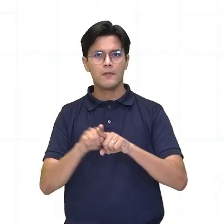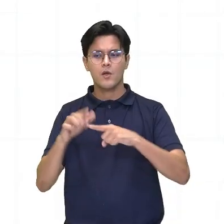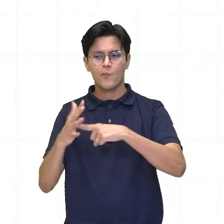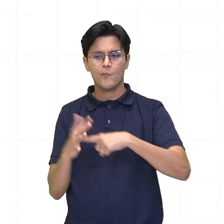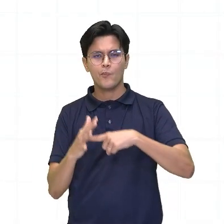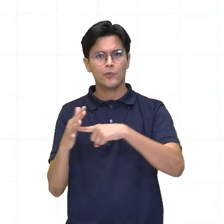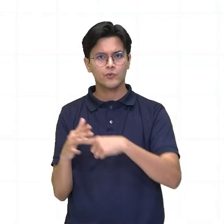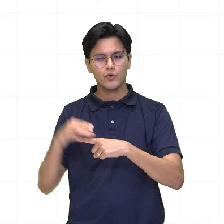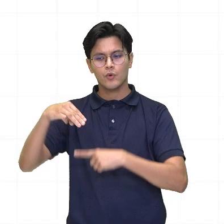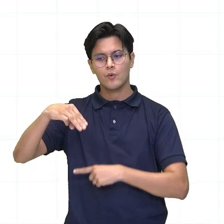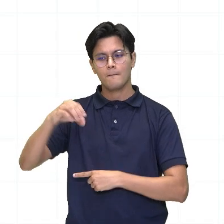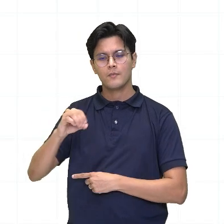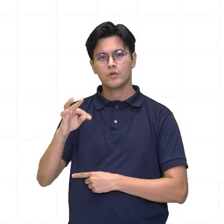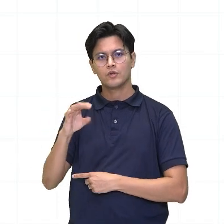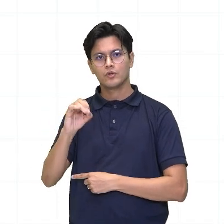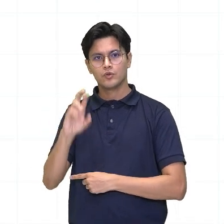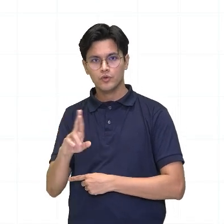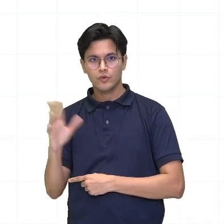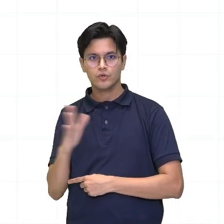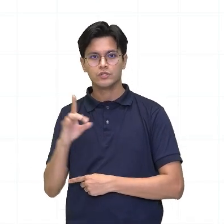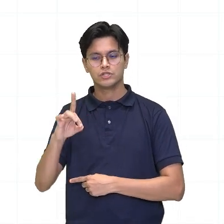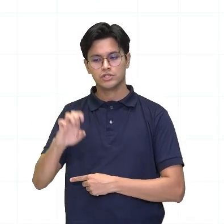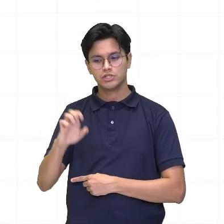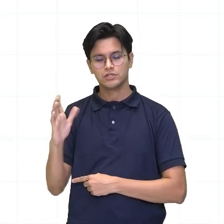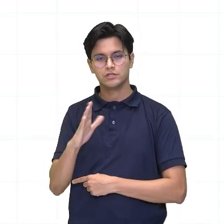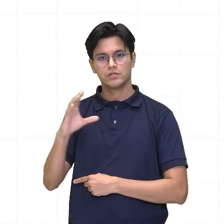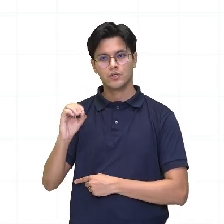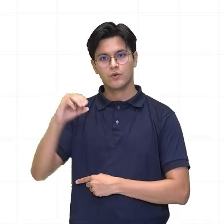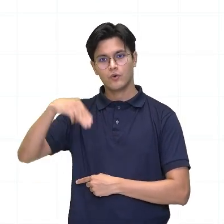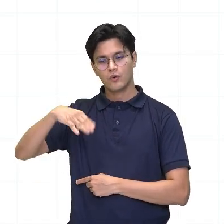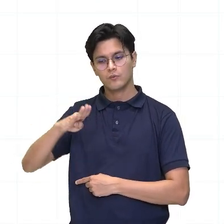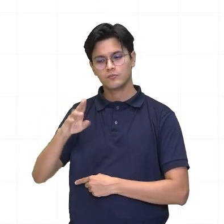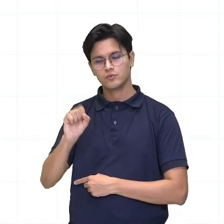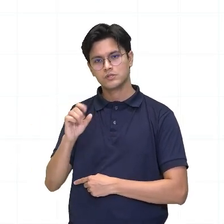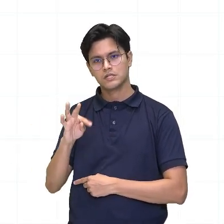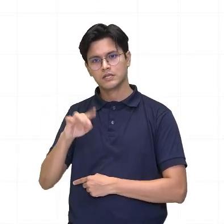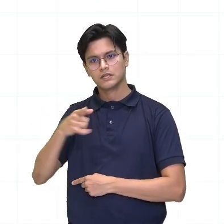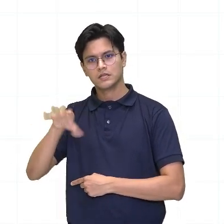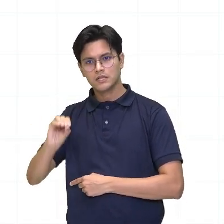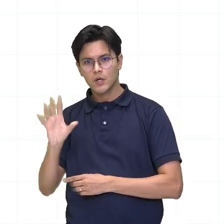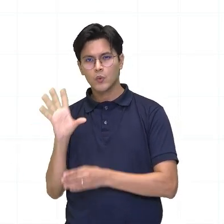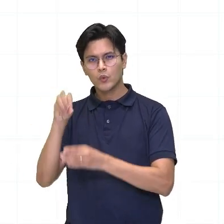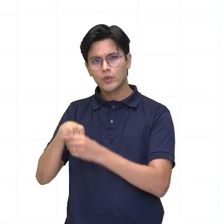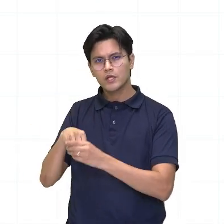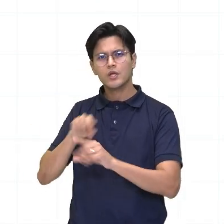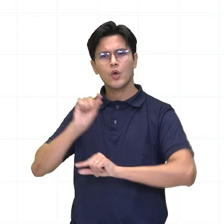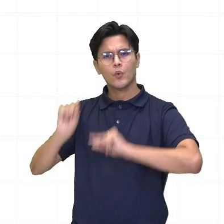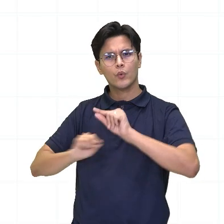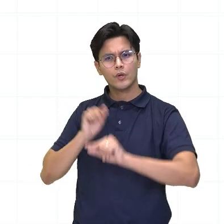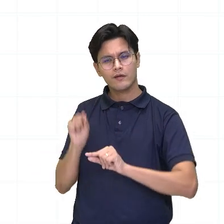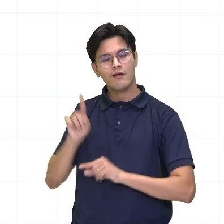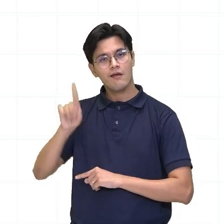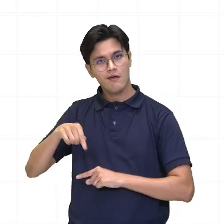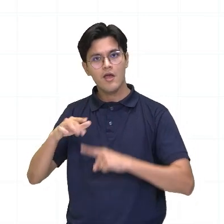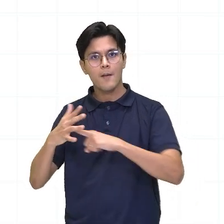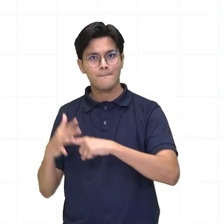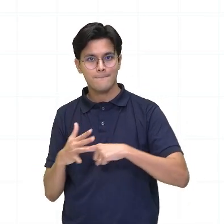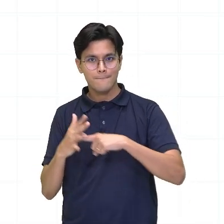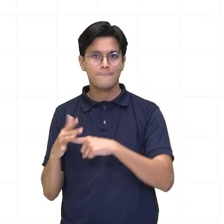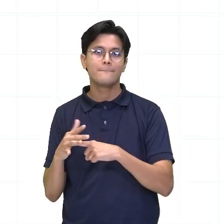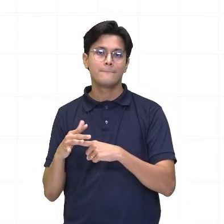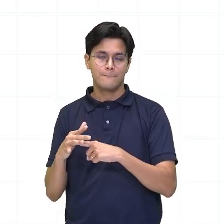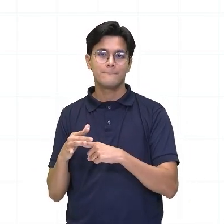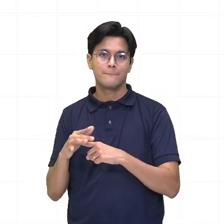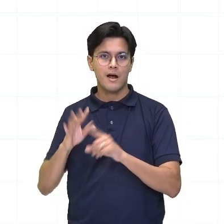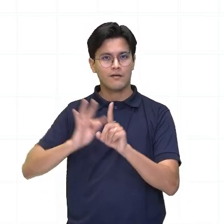interna. Então, o motor de combustão interna, ele é uma máquina térmica, tá? Que transforma